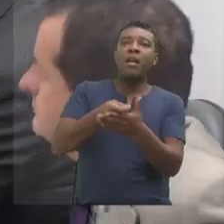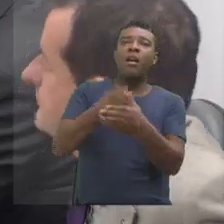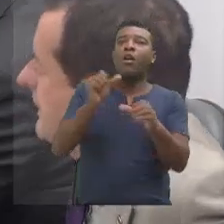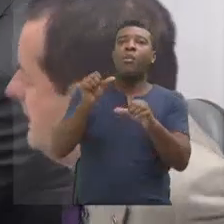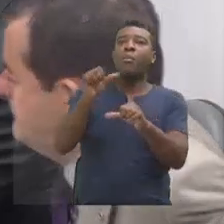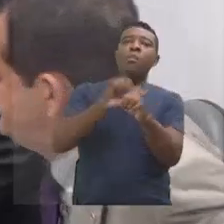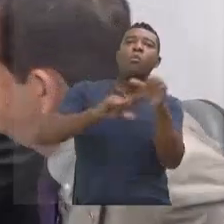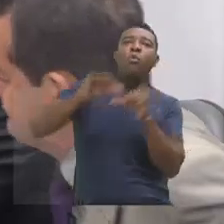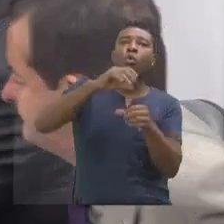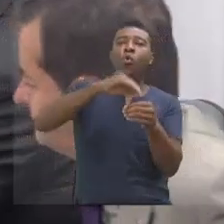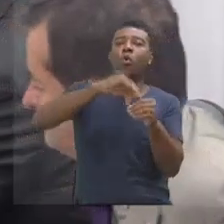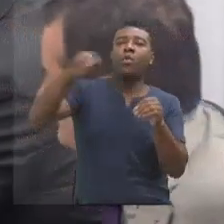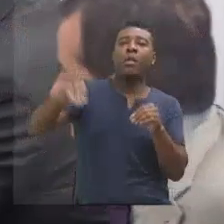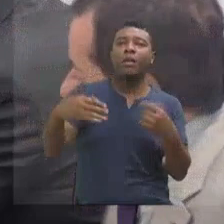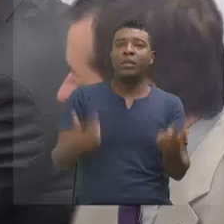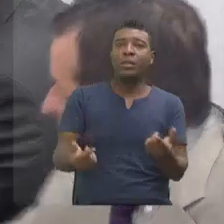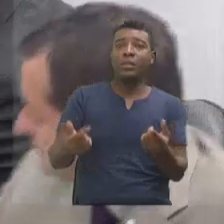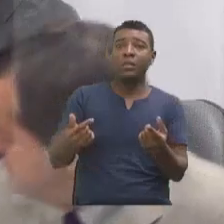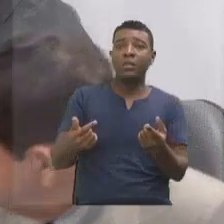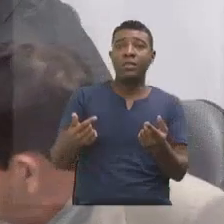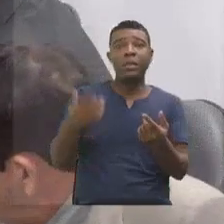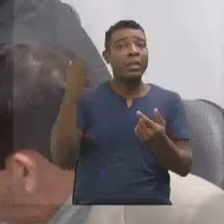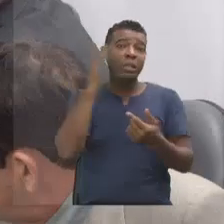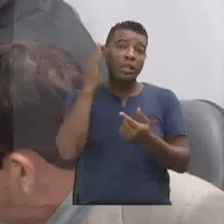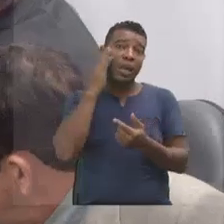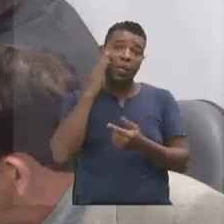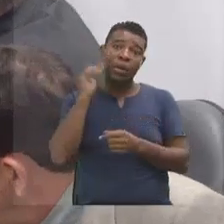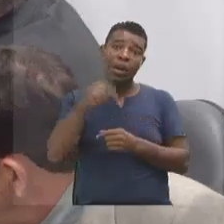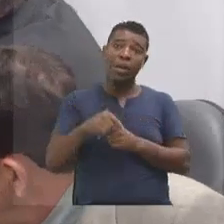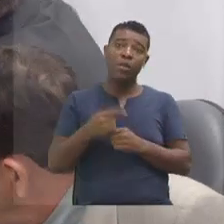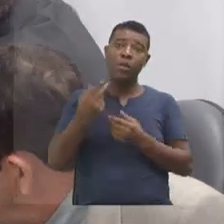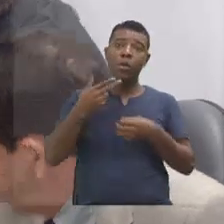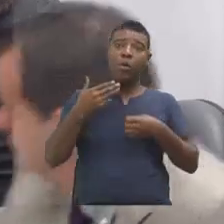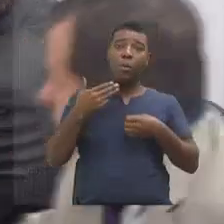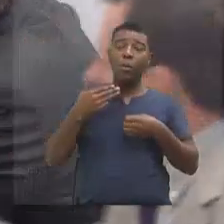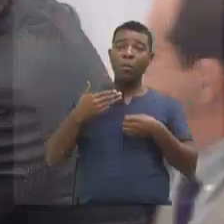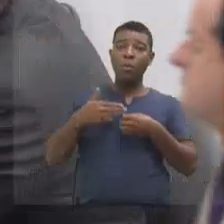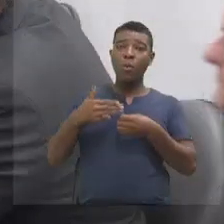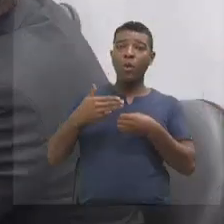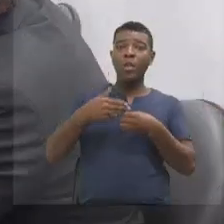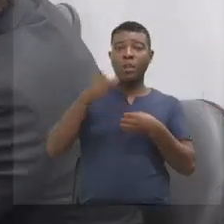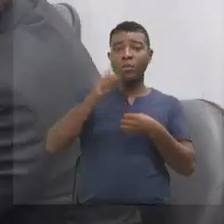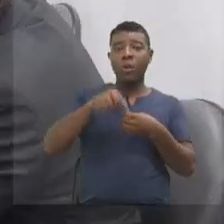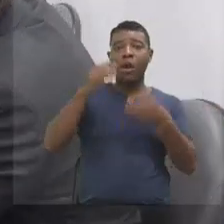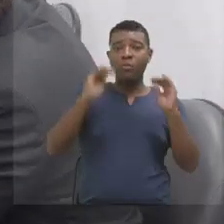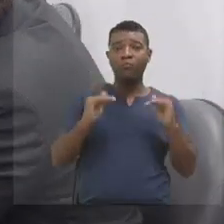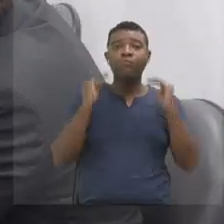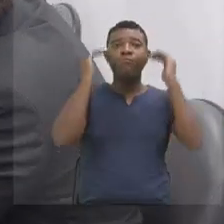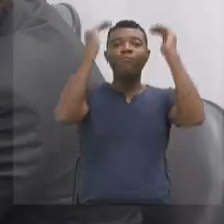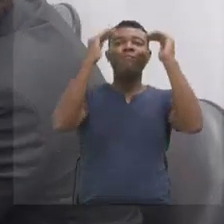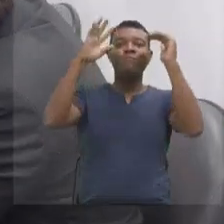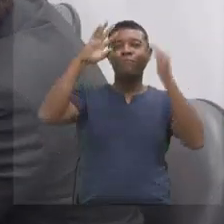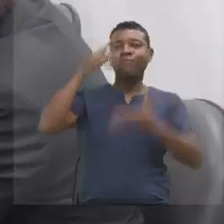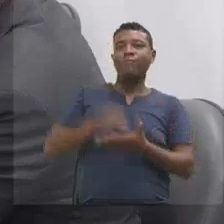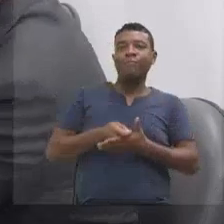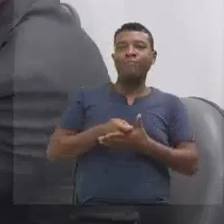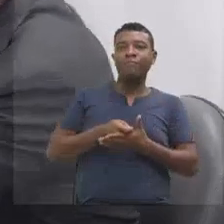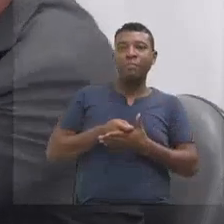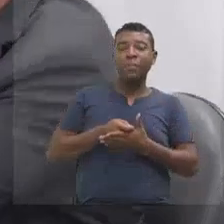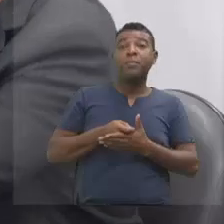tendo em vista que os municípios são soberanos em suas decisões